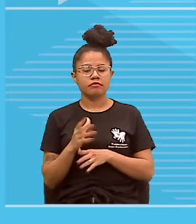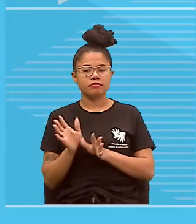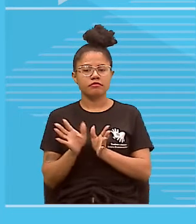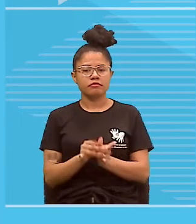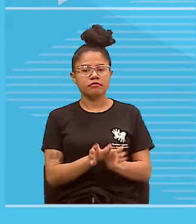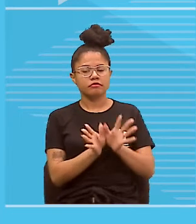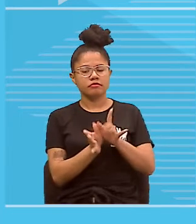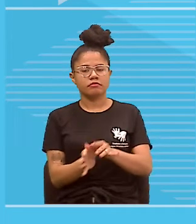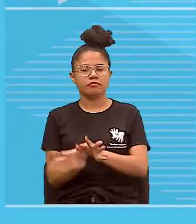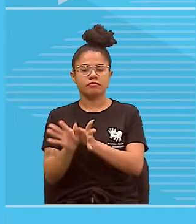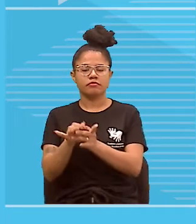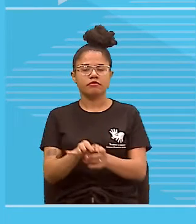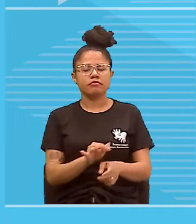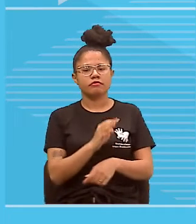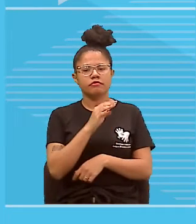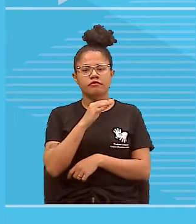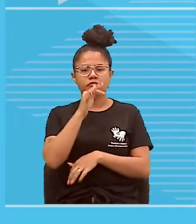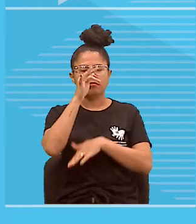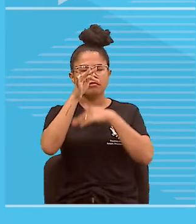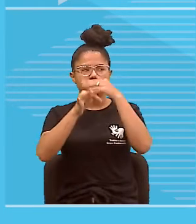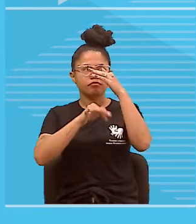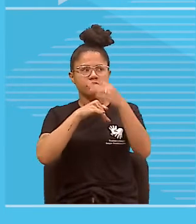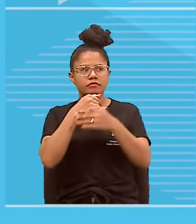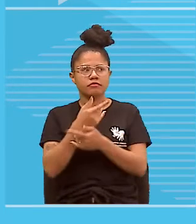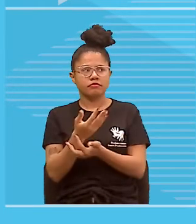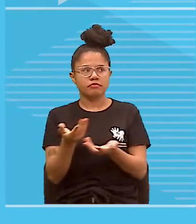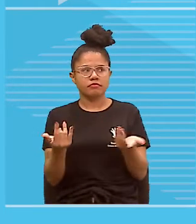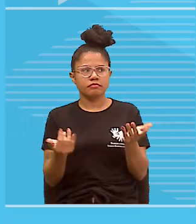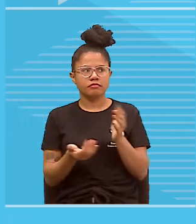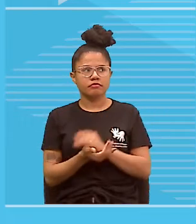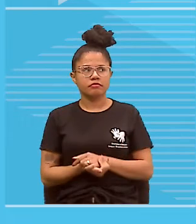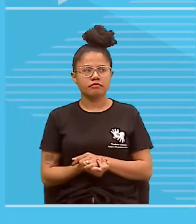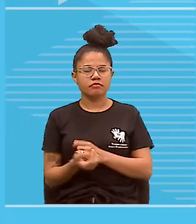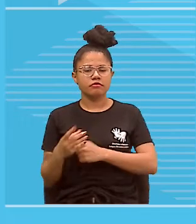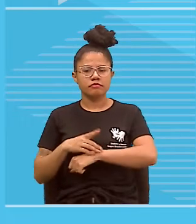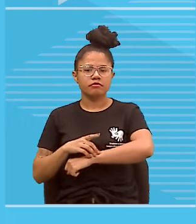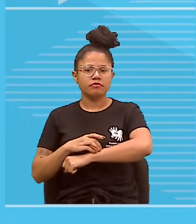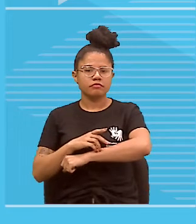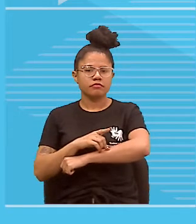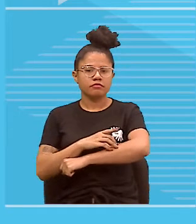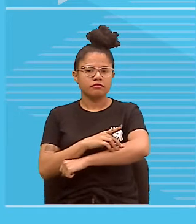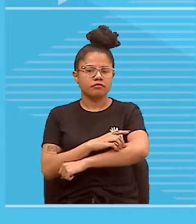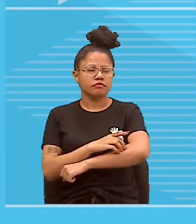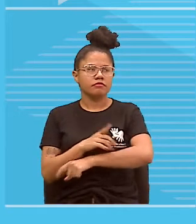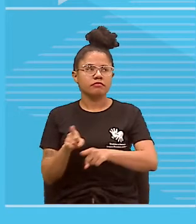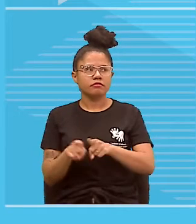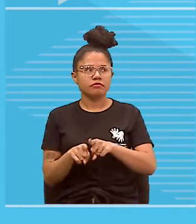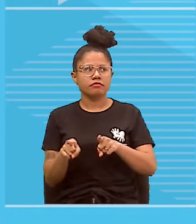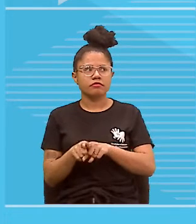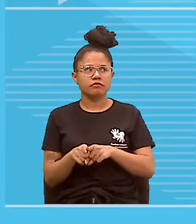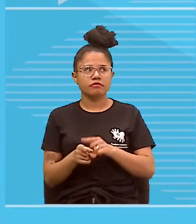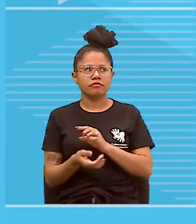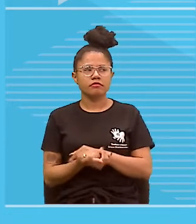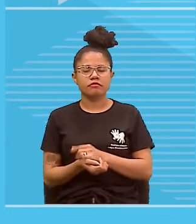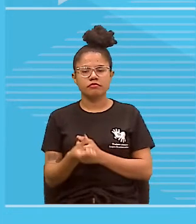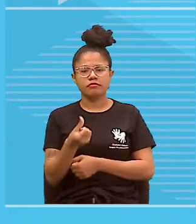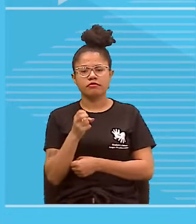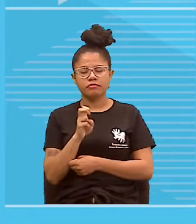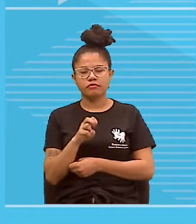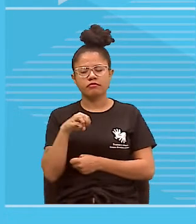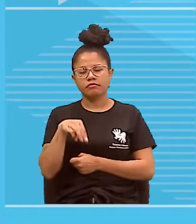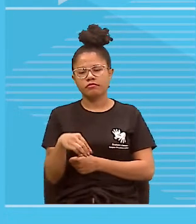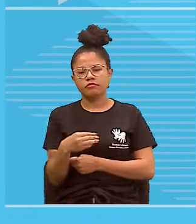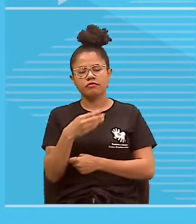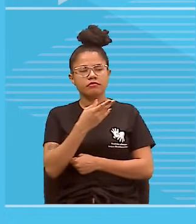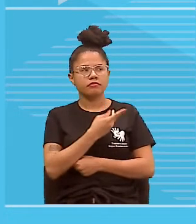plantas com flores os últimos dinossauros existiram aqui né acerca de 65 milhões de anos